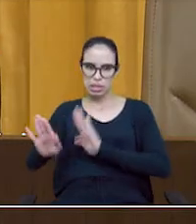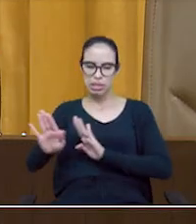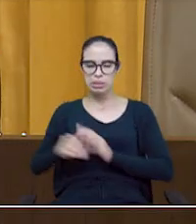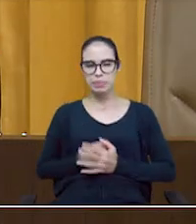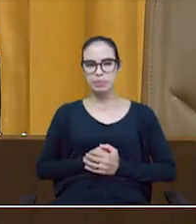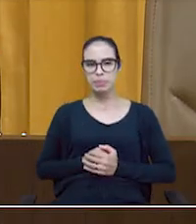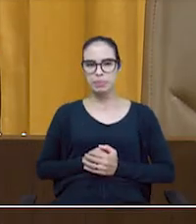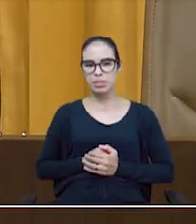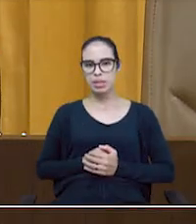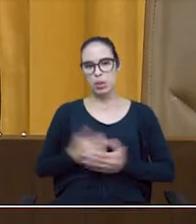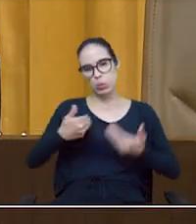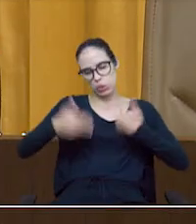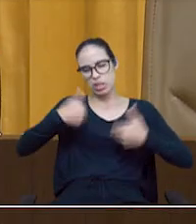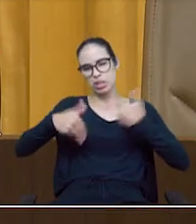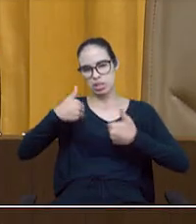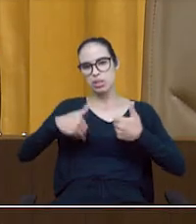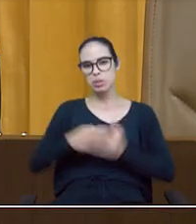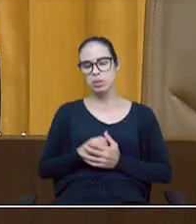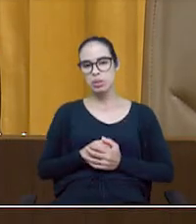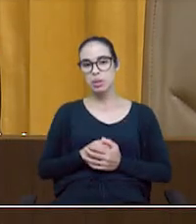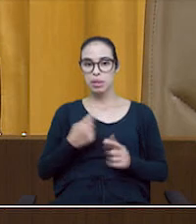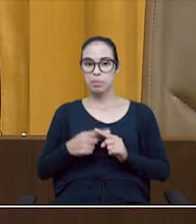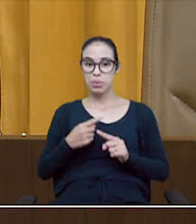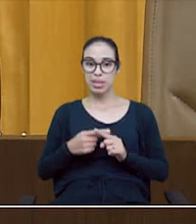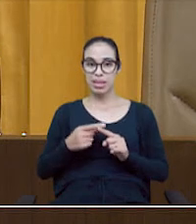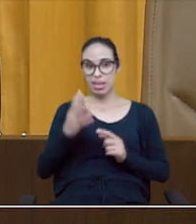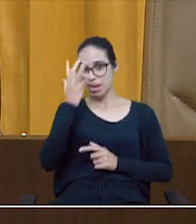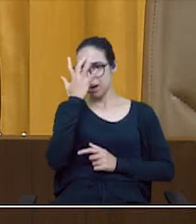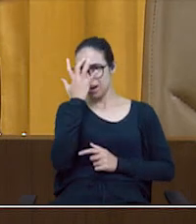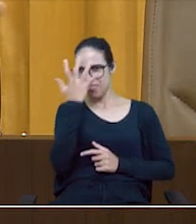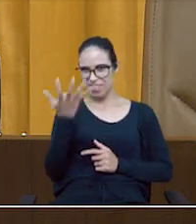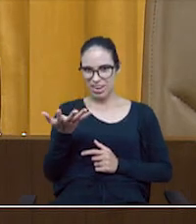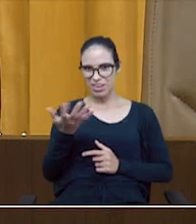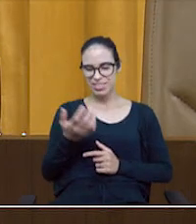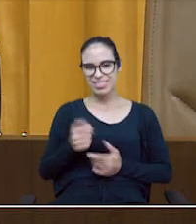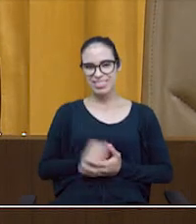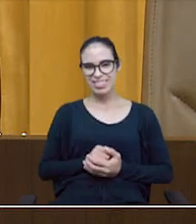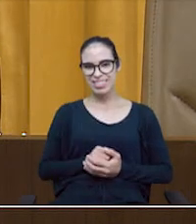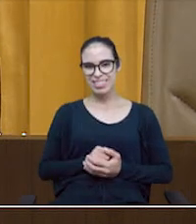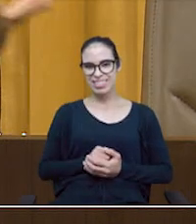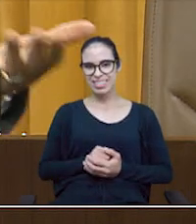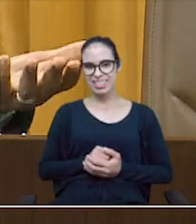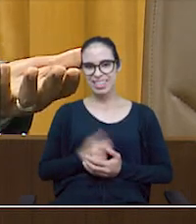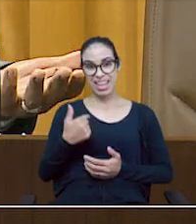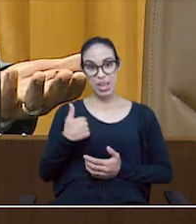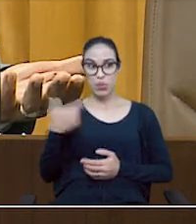Nesses tempos de retorno do carnaval, não que eu tenha sido um folião